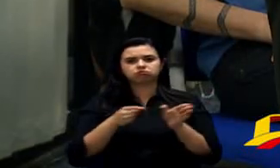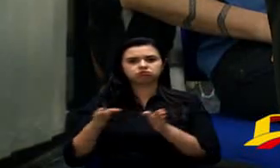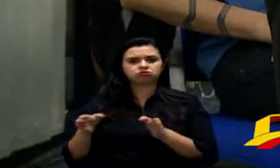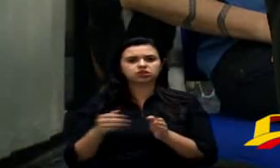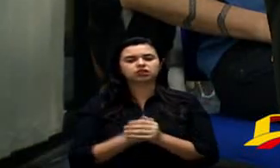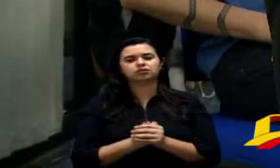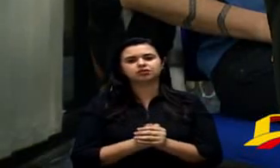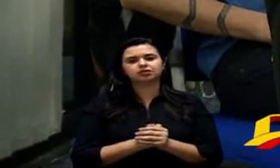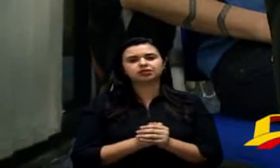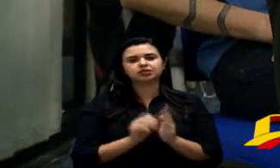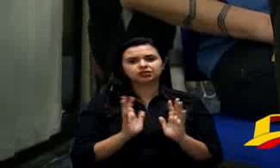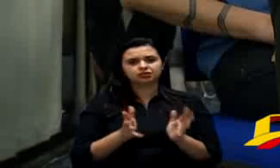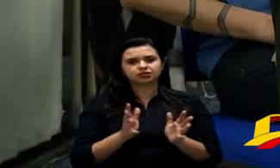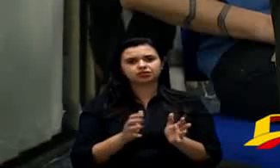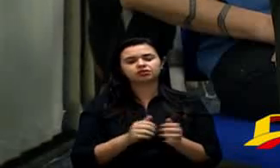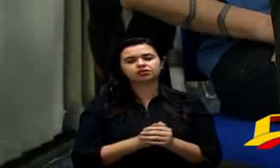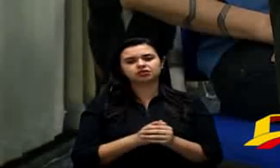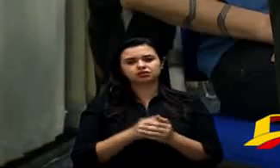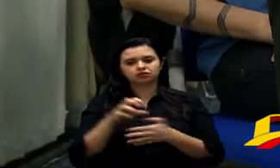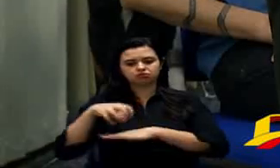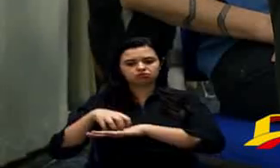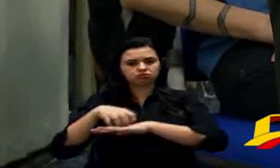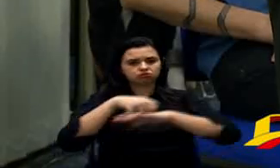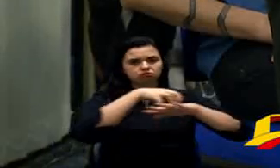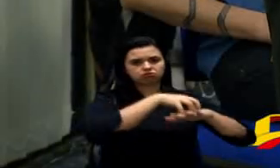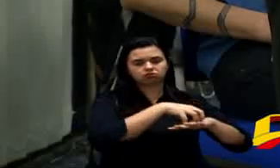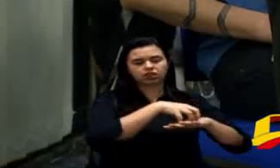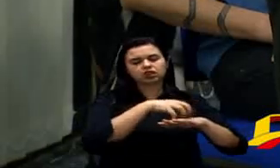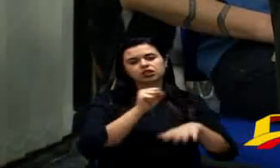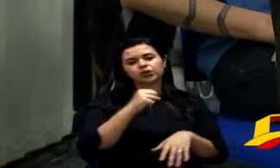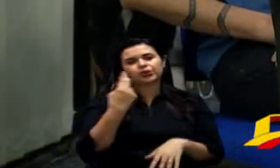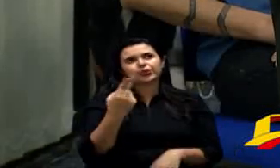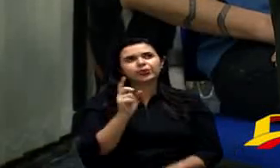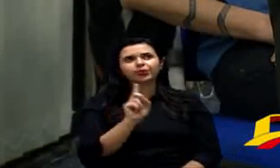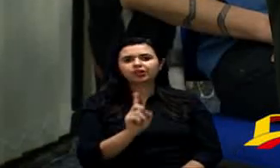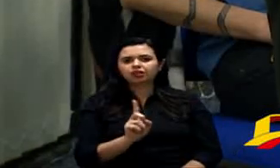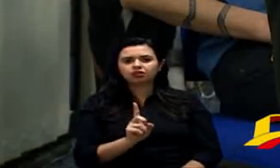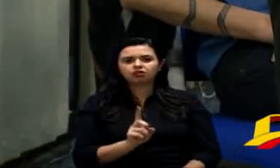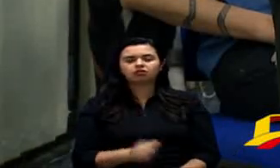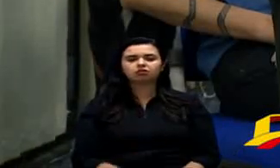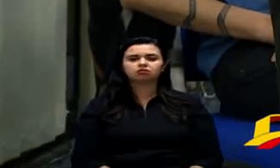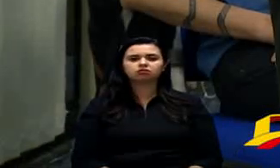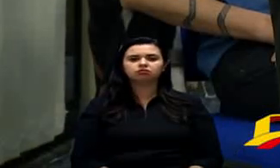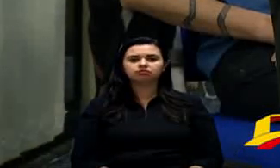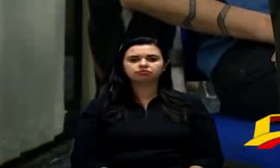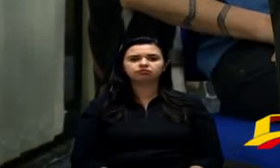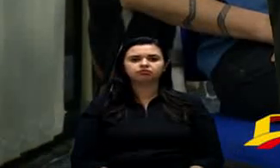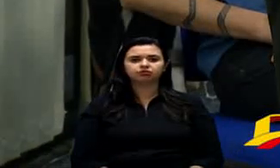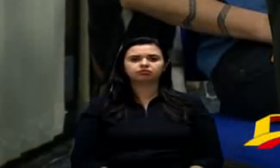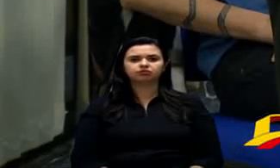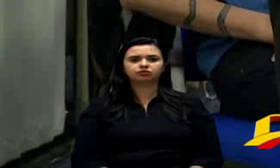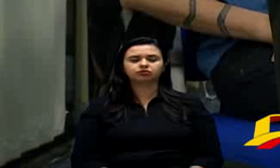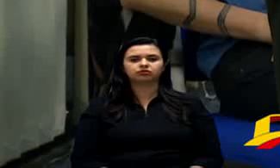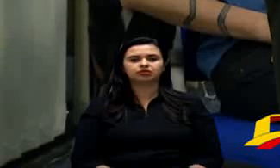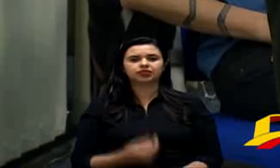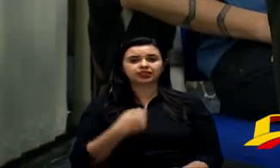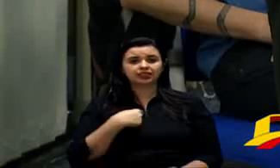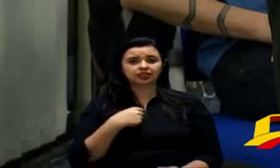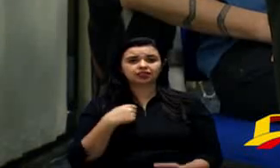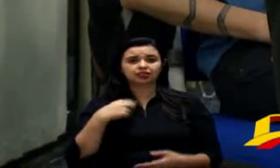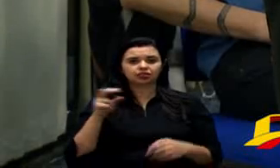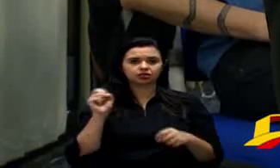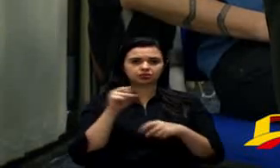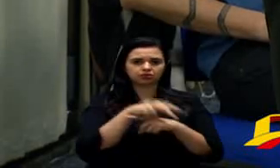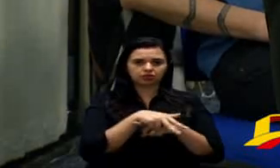questão da transferência ou não, né? Primeiramente ia para o Bioparque no Rio, enfim. Eu me adentrei